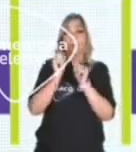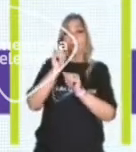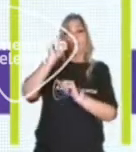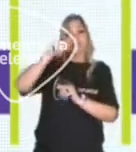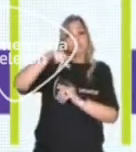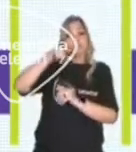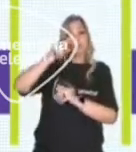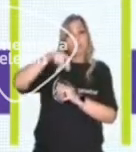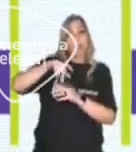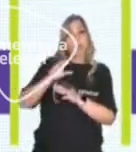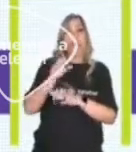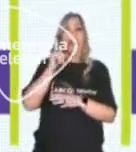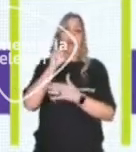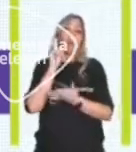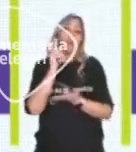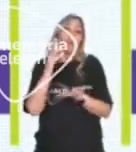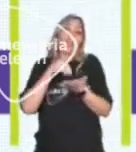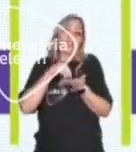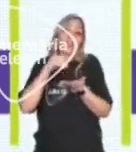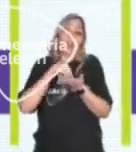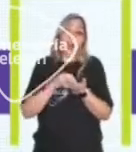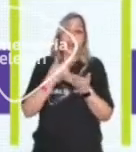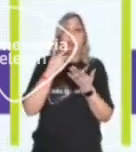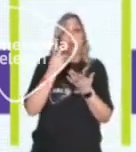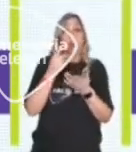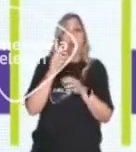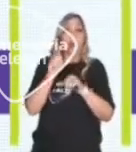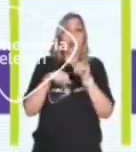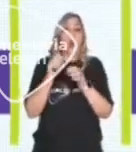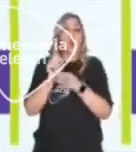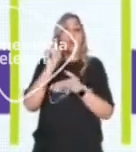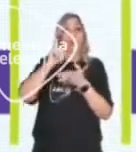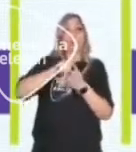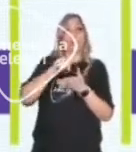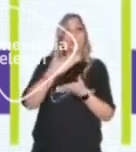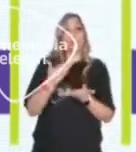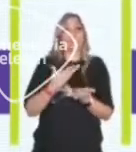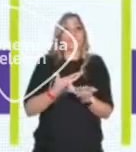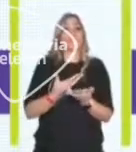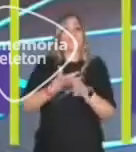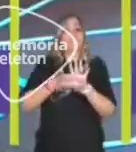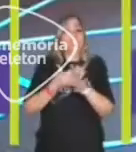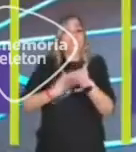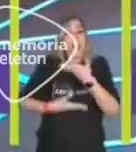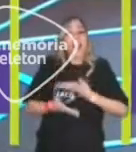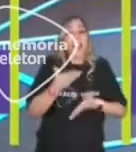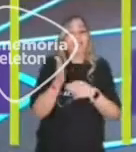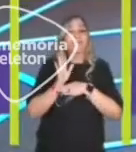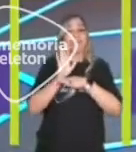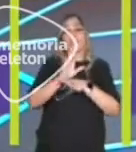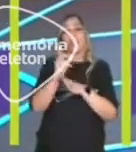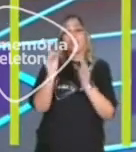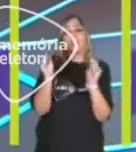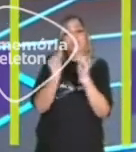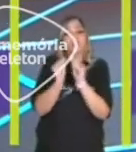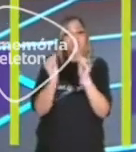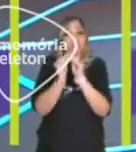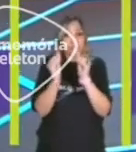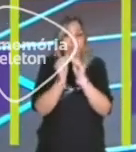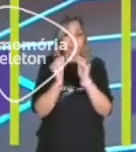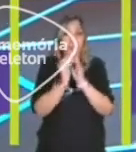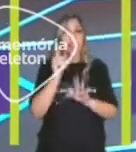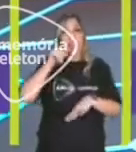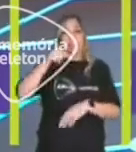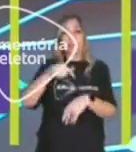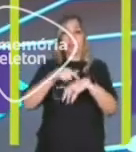deixar aquelas moedinhas que não fazem falta como troco solidário nós registramos e vamos juntando para que nesse momento